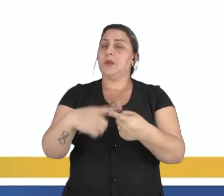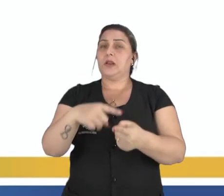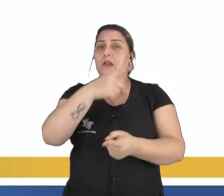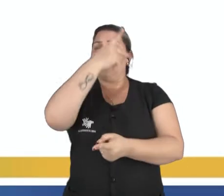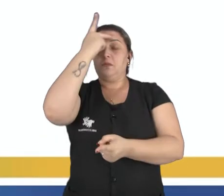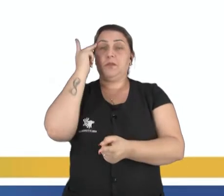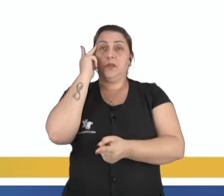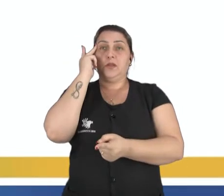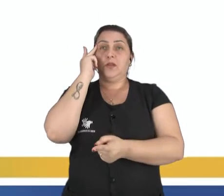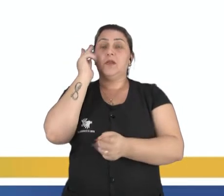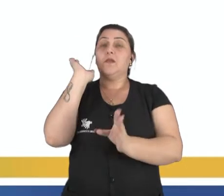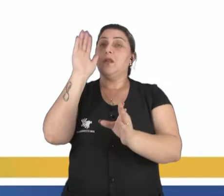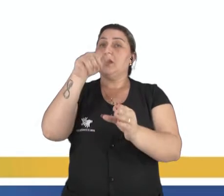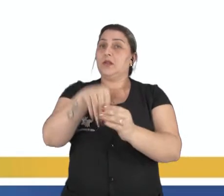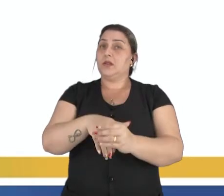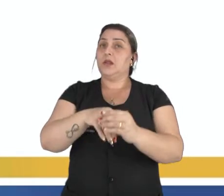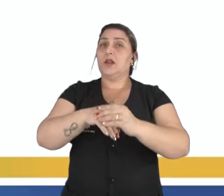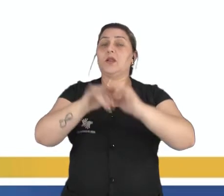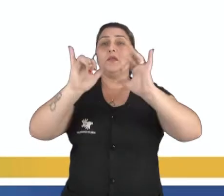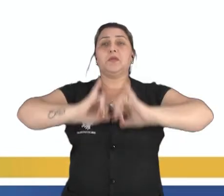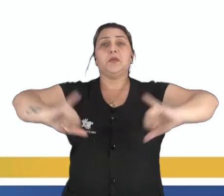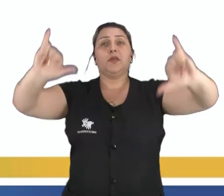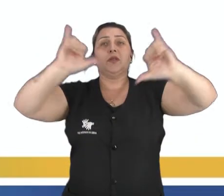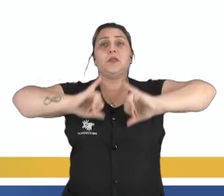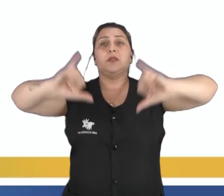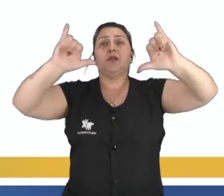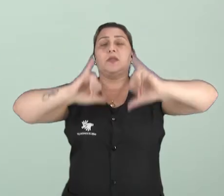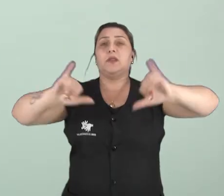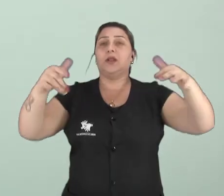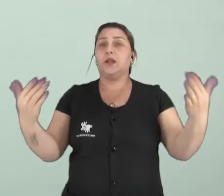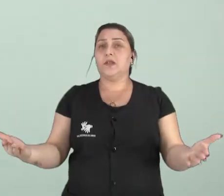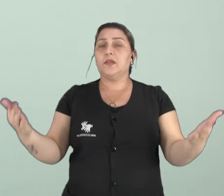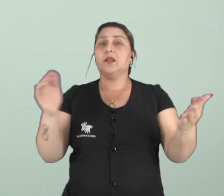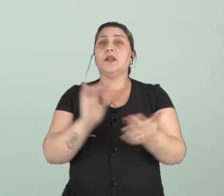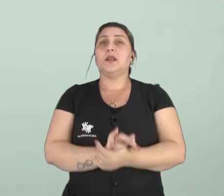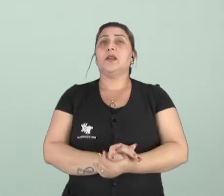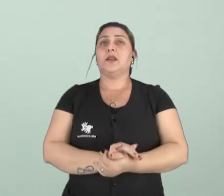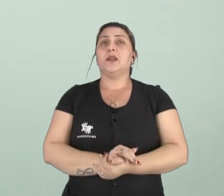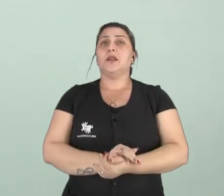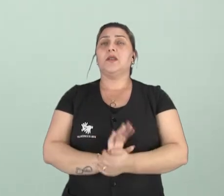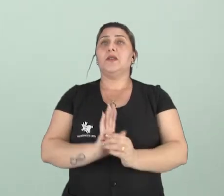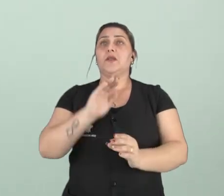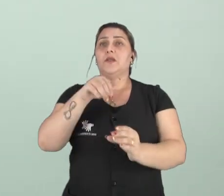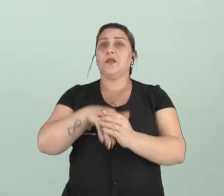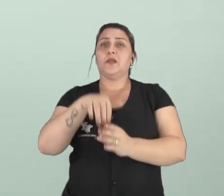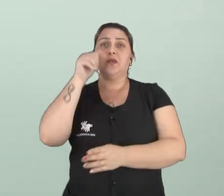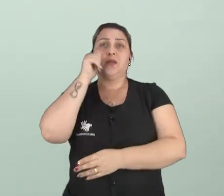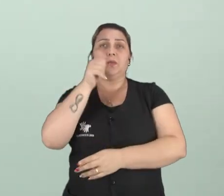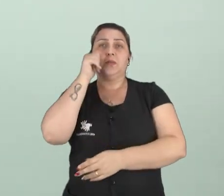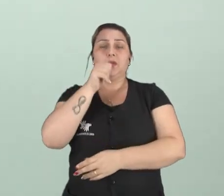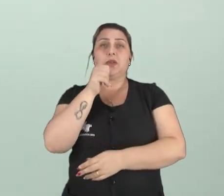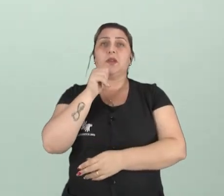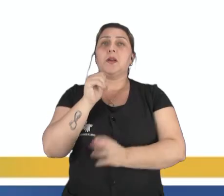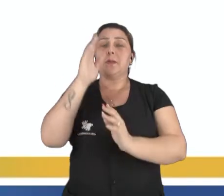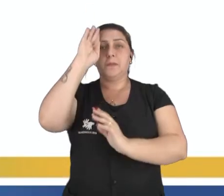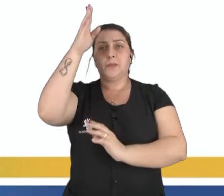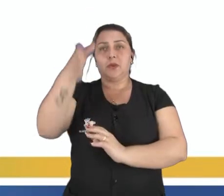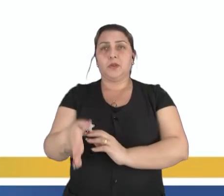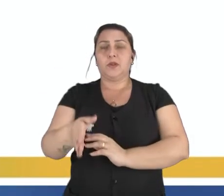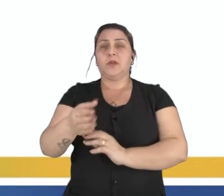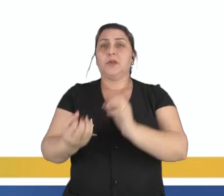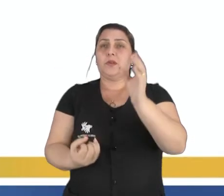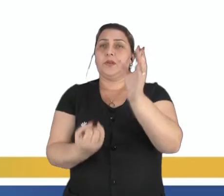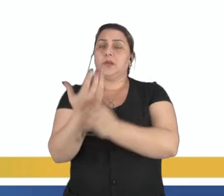as pessoas votavam publicamente, né, diziam que elas votavam, a questão do voto feminino e principalmente, pessoal,